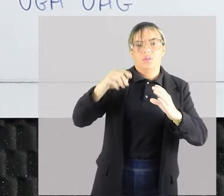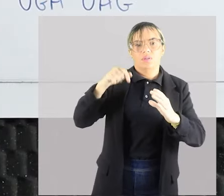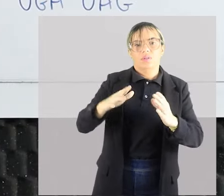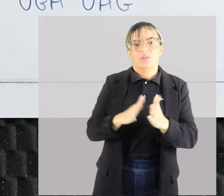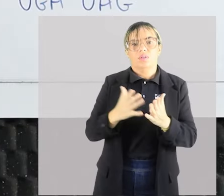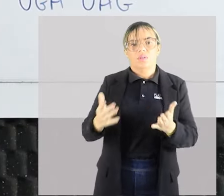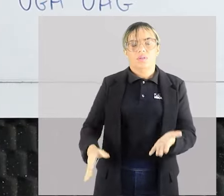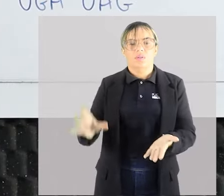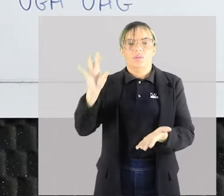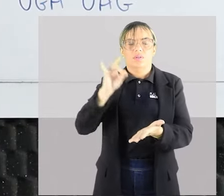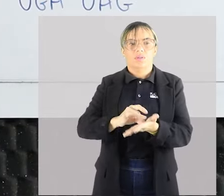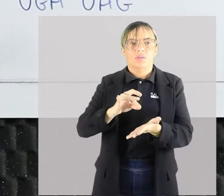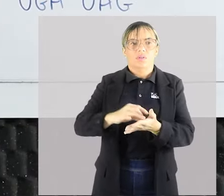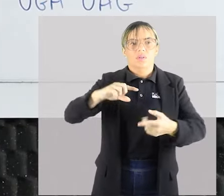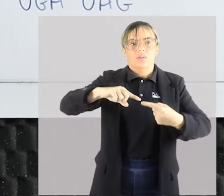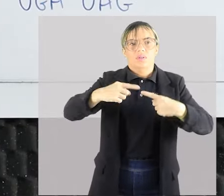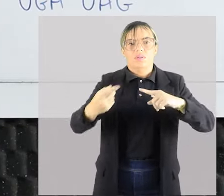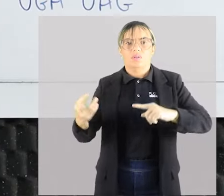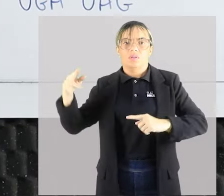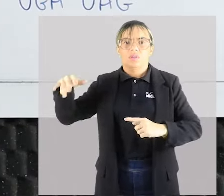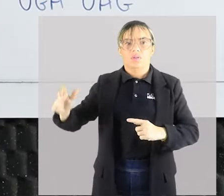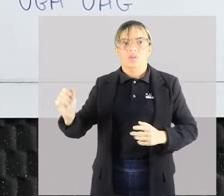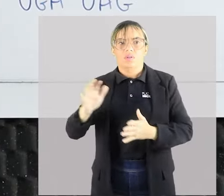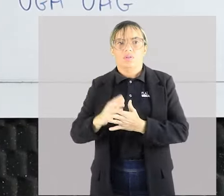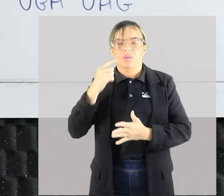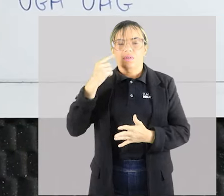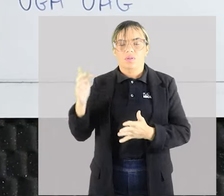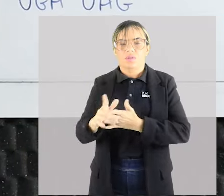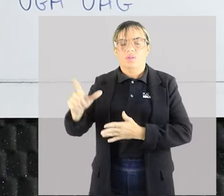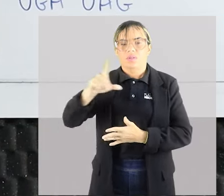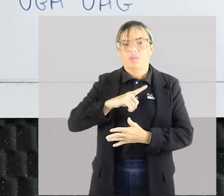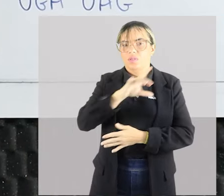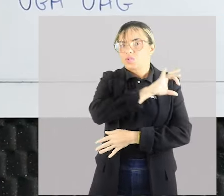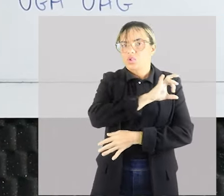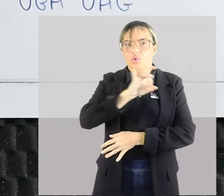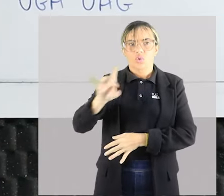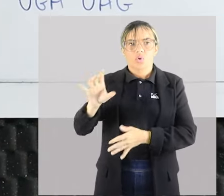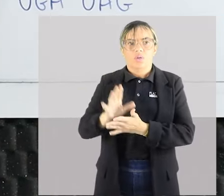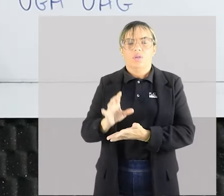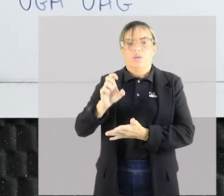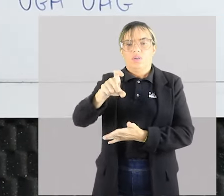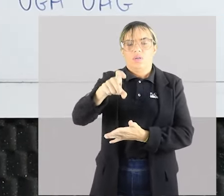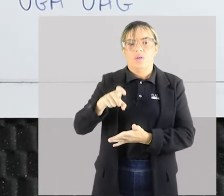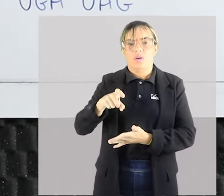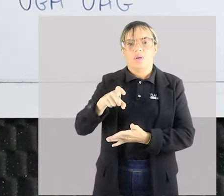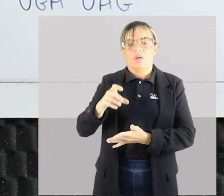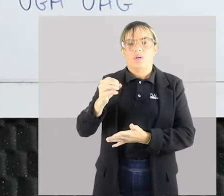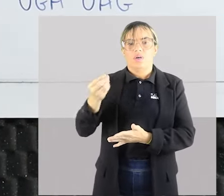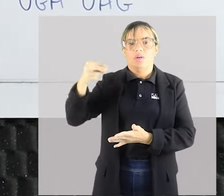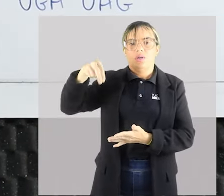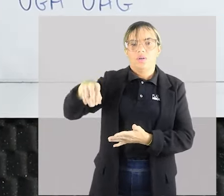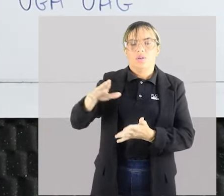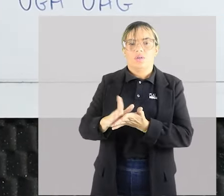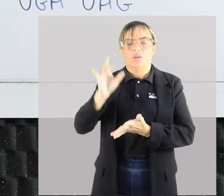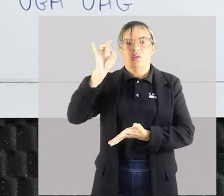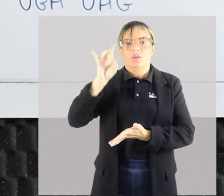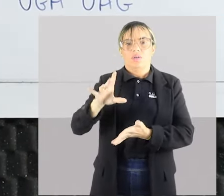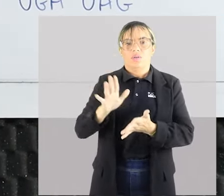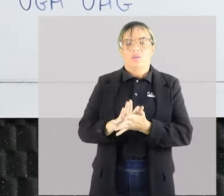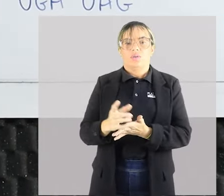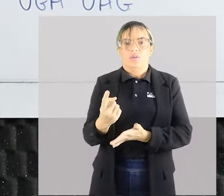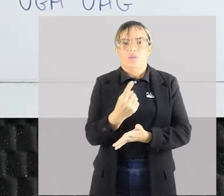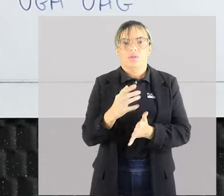ou seja esse RNA mensageiro ele vai conter apenas exons Tá certo somente uma